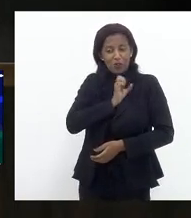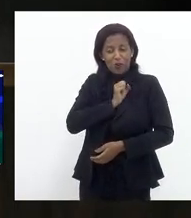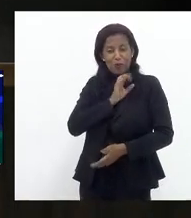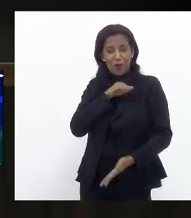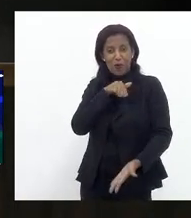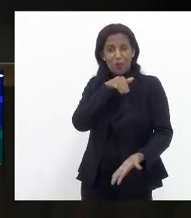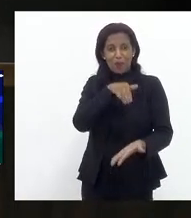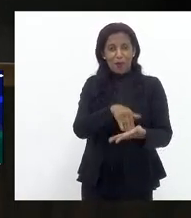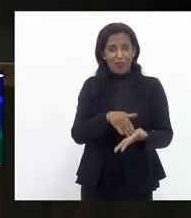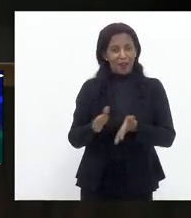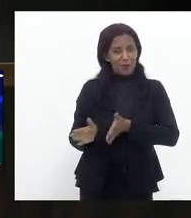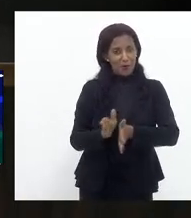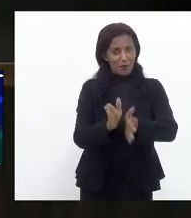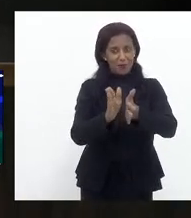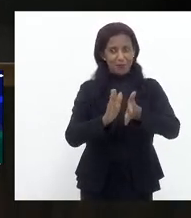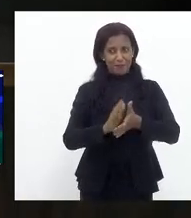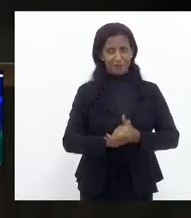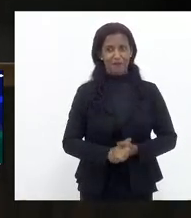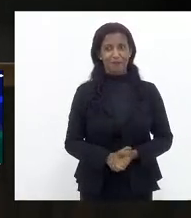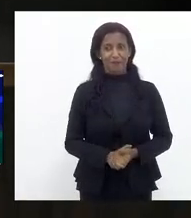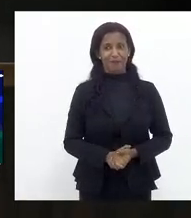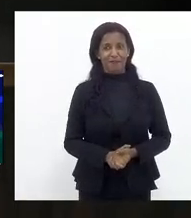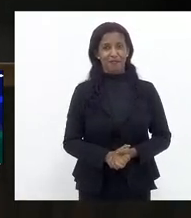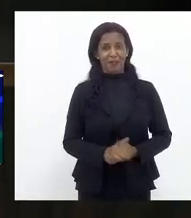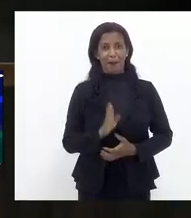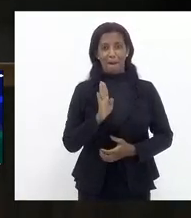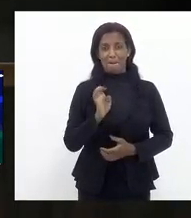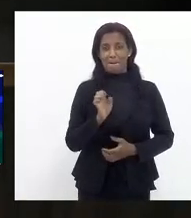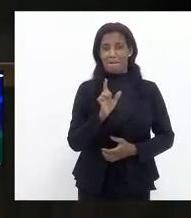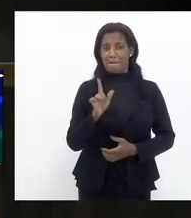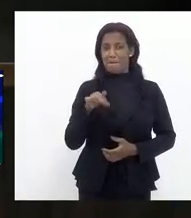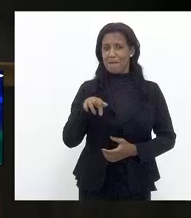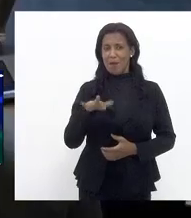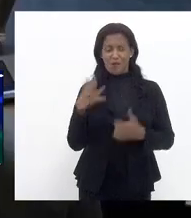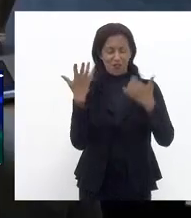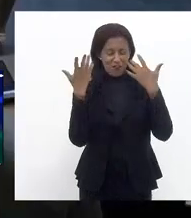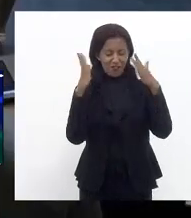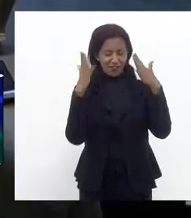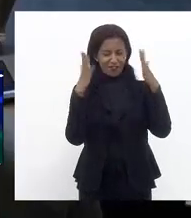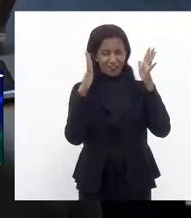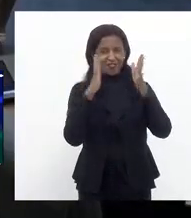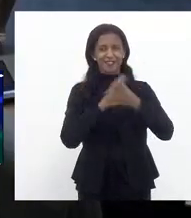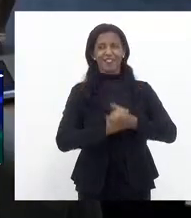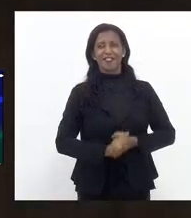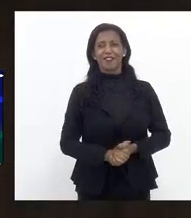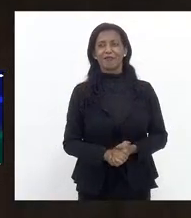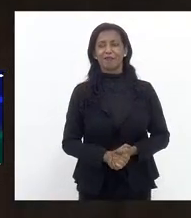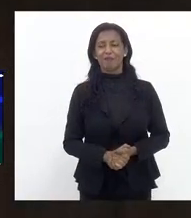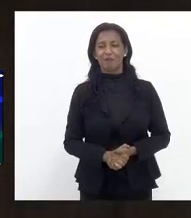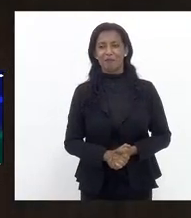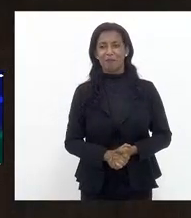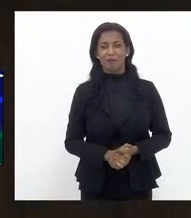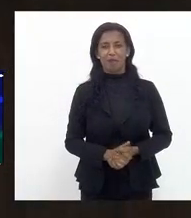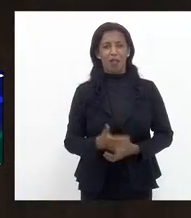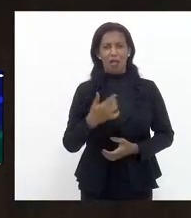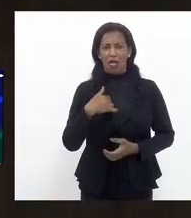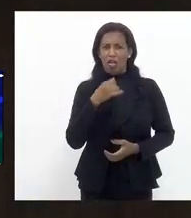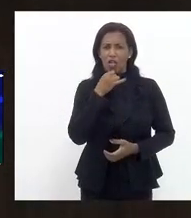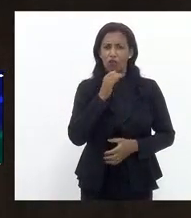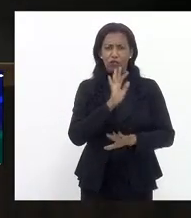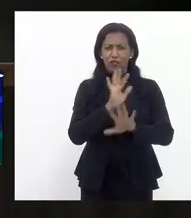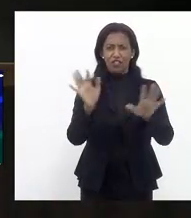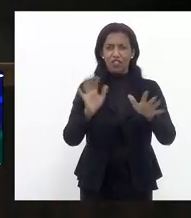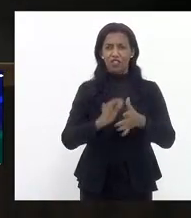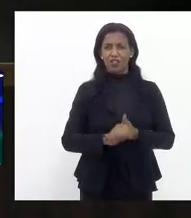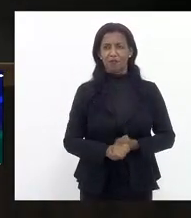completará o meu destino. Belchior. É. Mas eu não tô chateado, não. Tem presidente. Outro